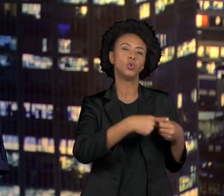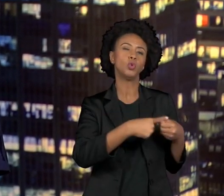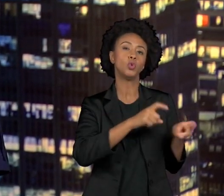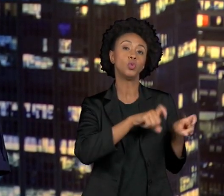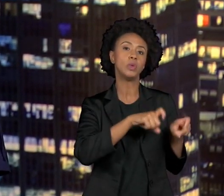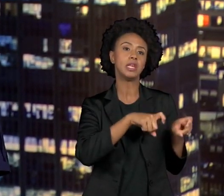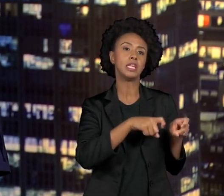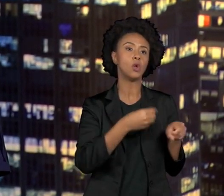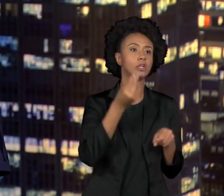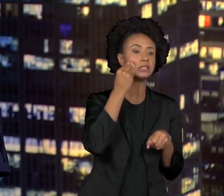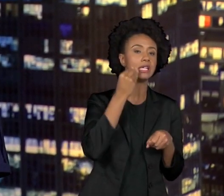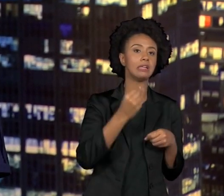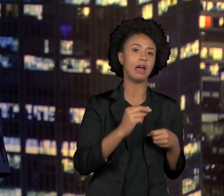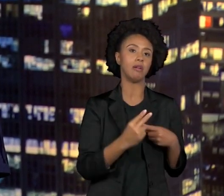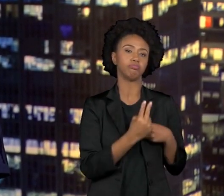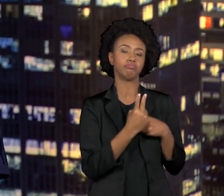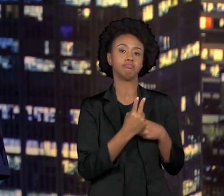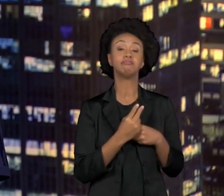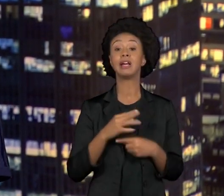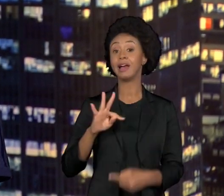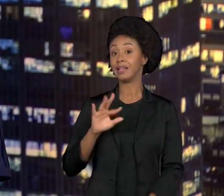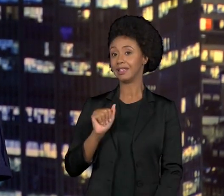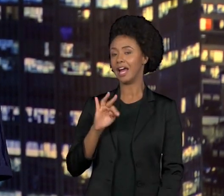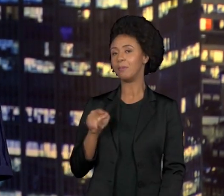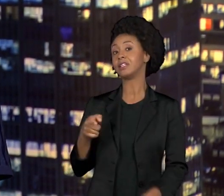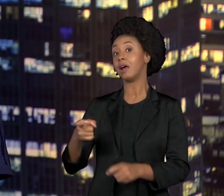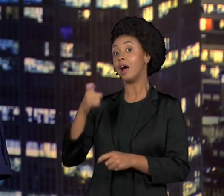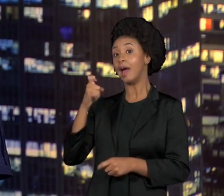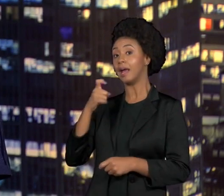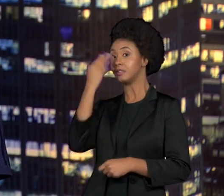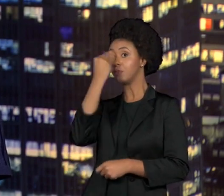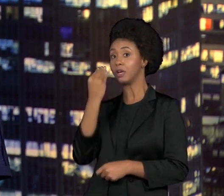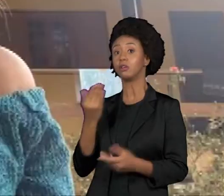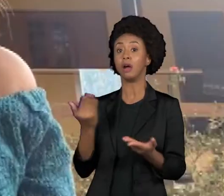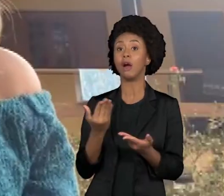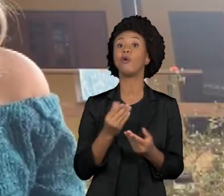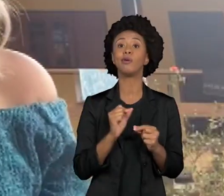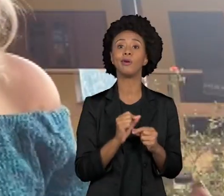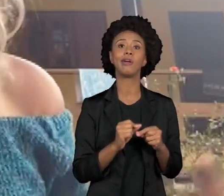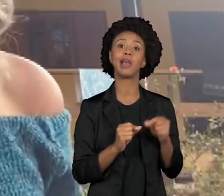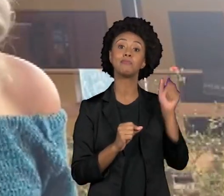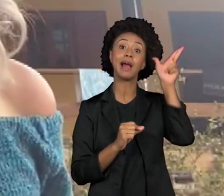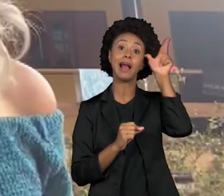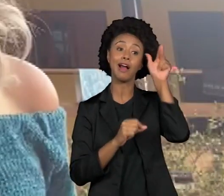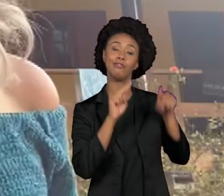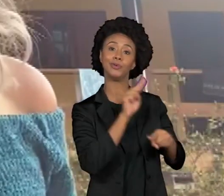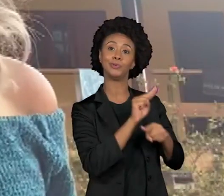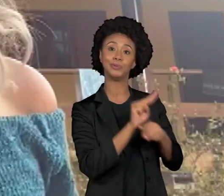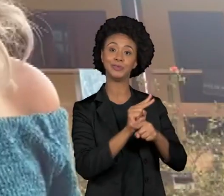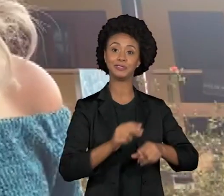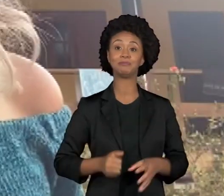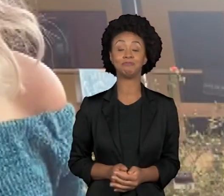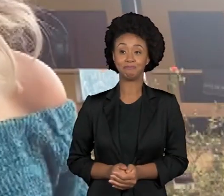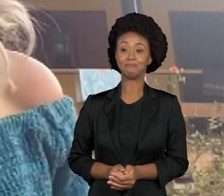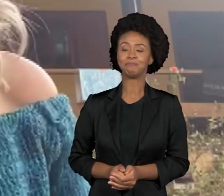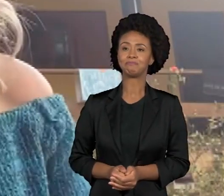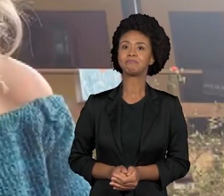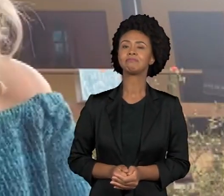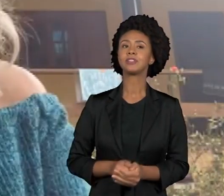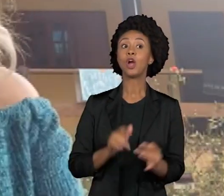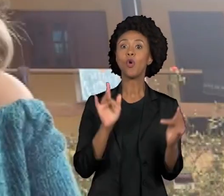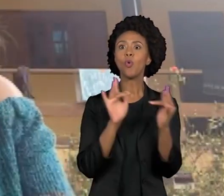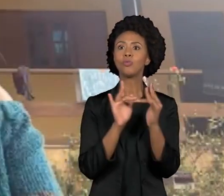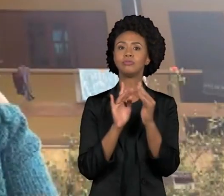aconteceu com a Tabata, que trabalhava como maquiadora e hoje cuida de cavalos. Ter esse contato mais direto com a natureza,